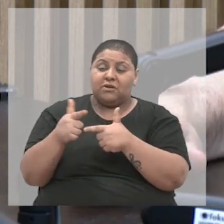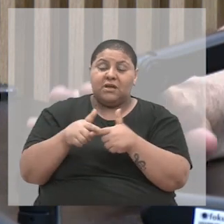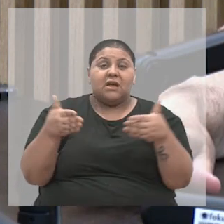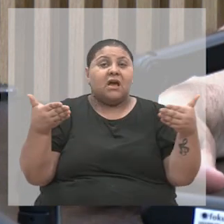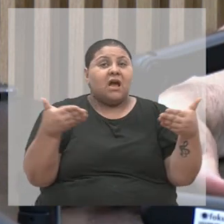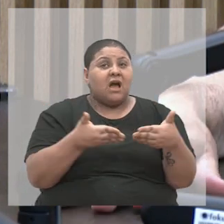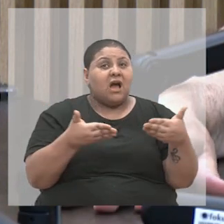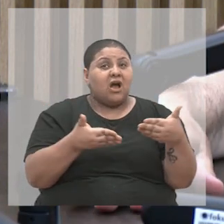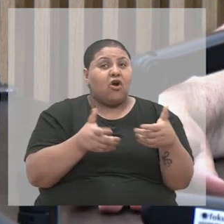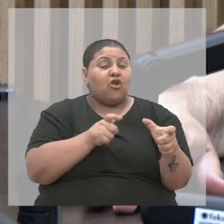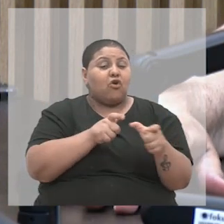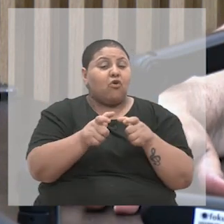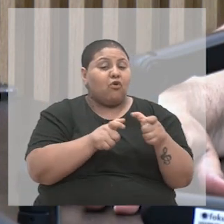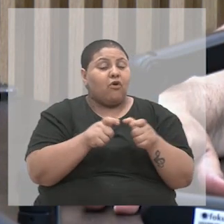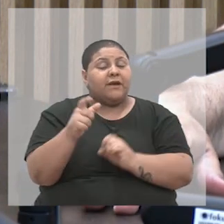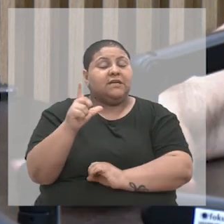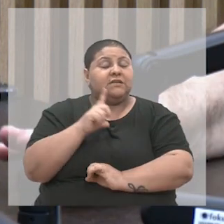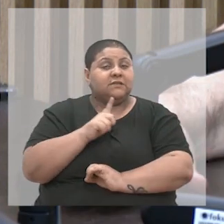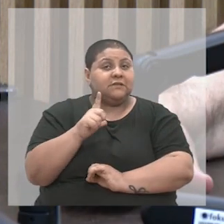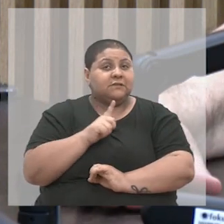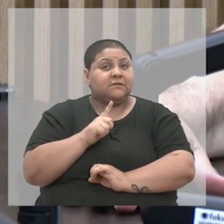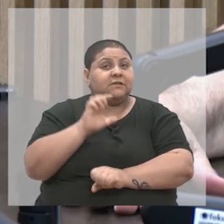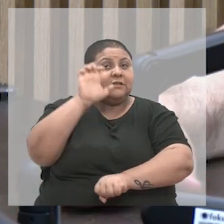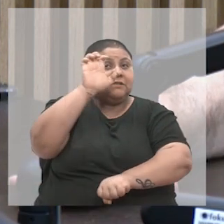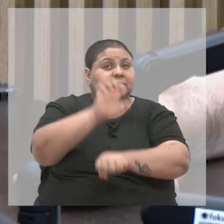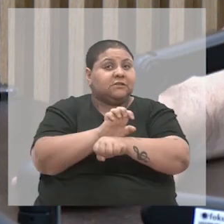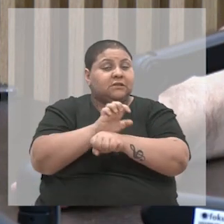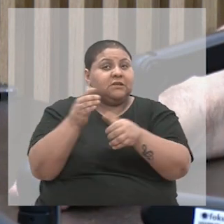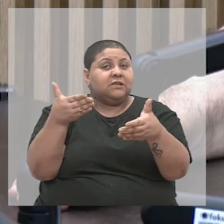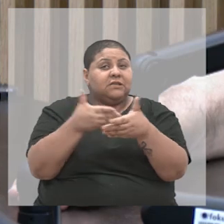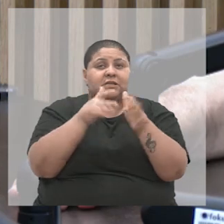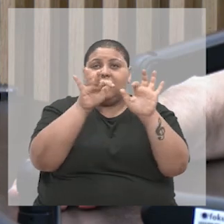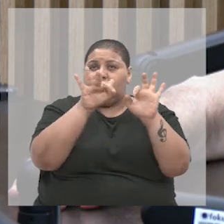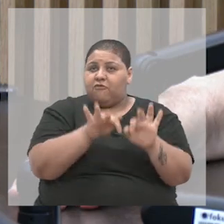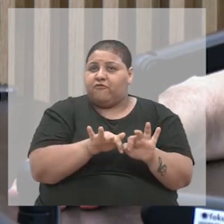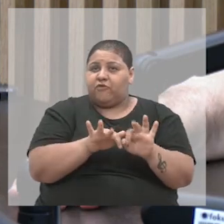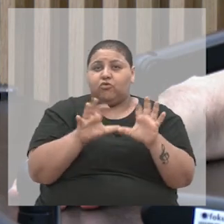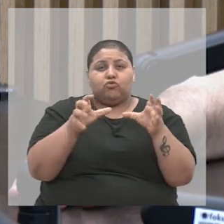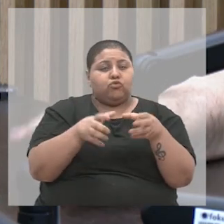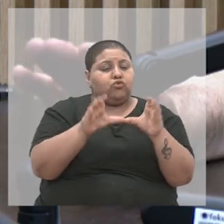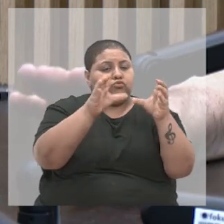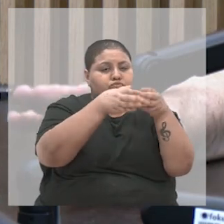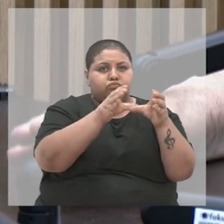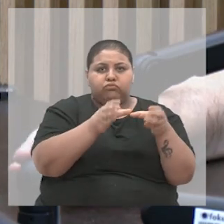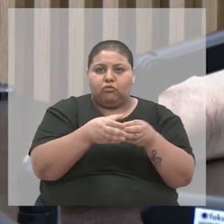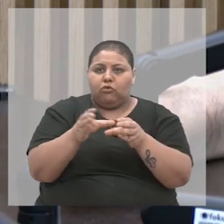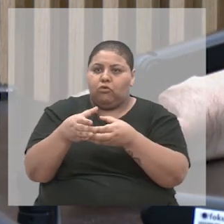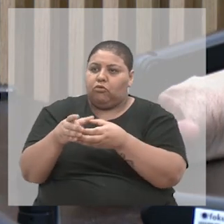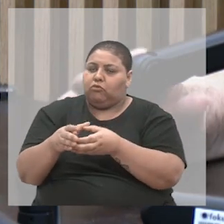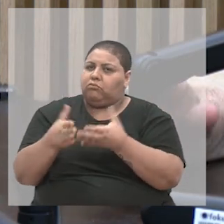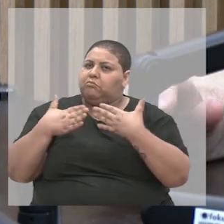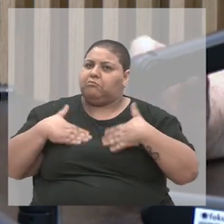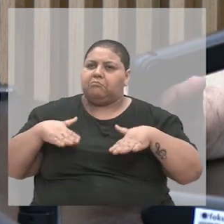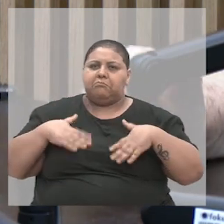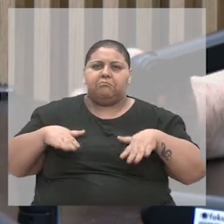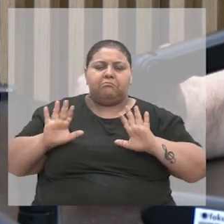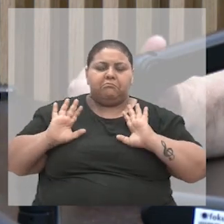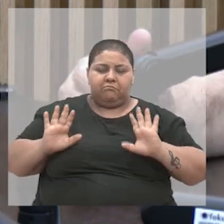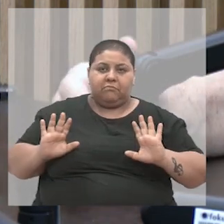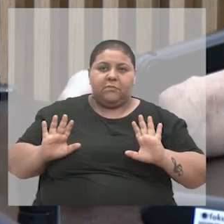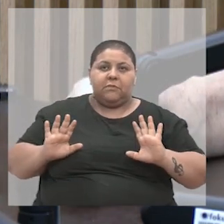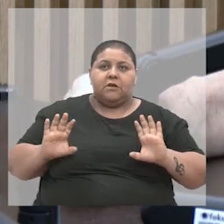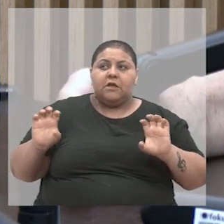que nós estamos jogando, então nós vamos ter o estadual até o final com todas as categorias com tranquilidade. E